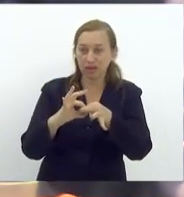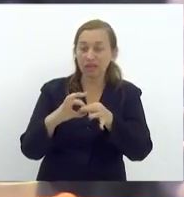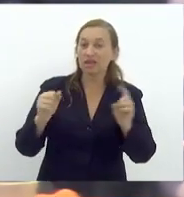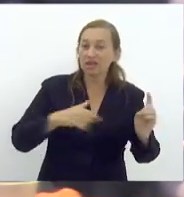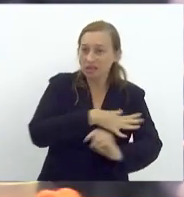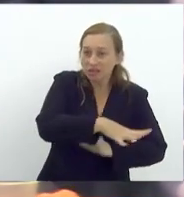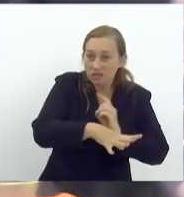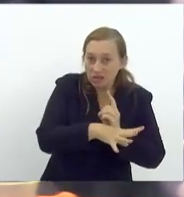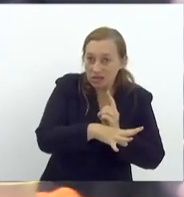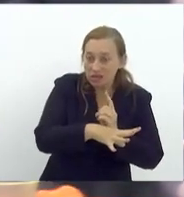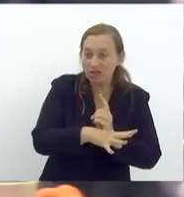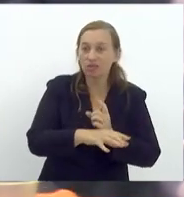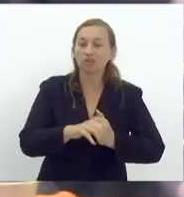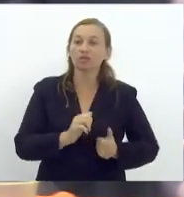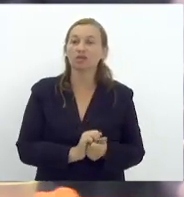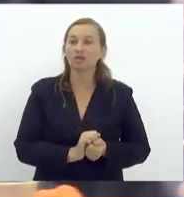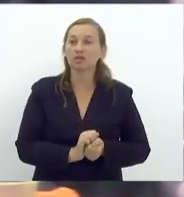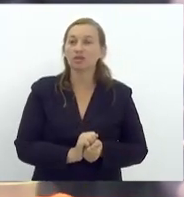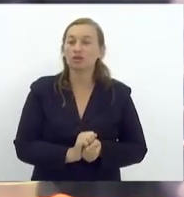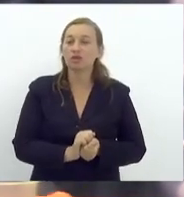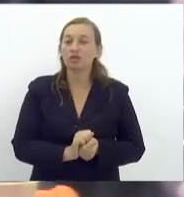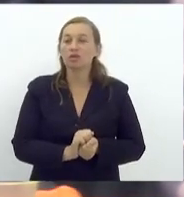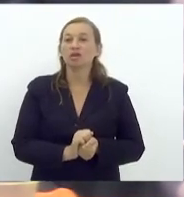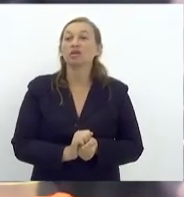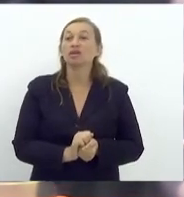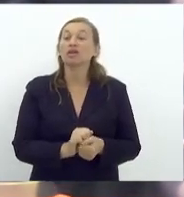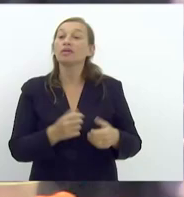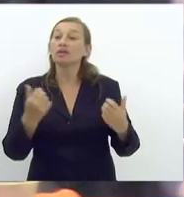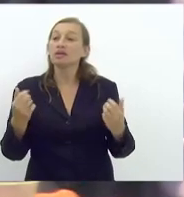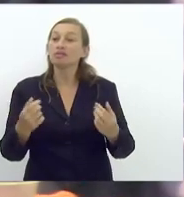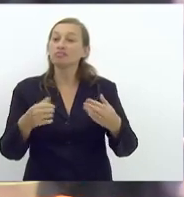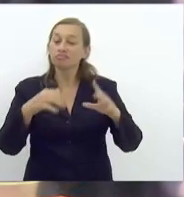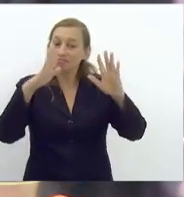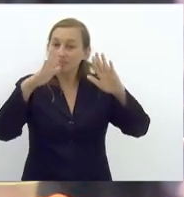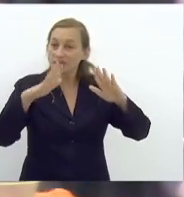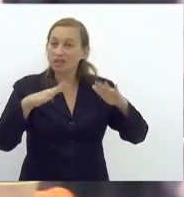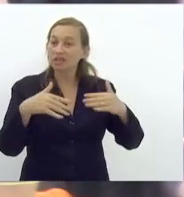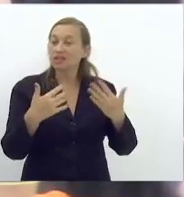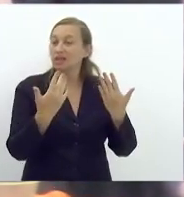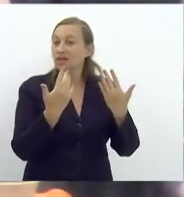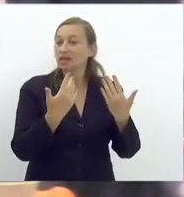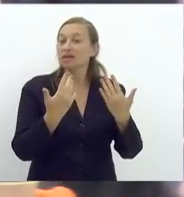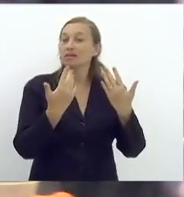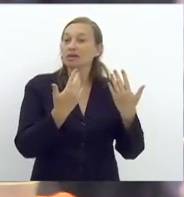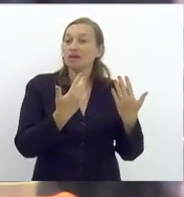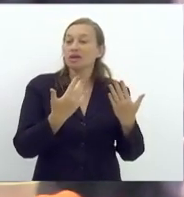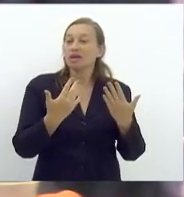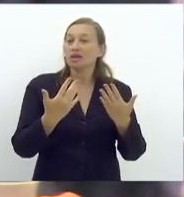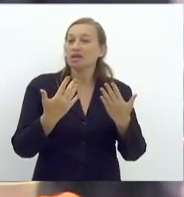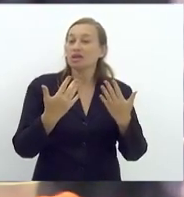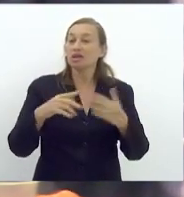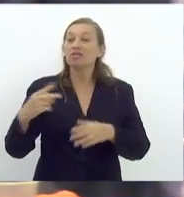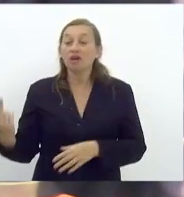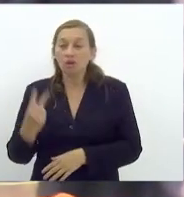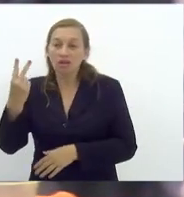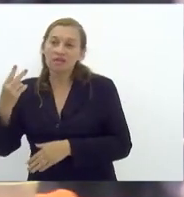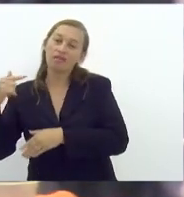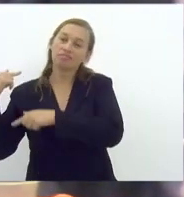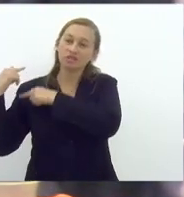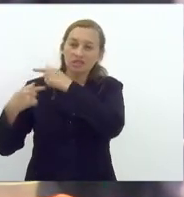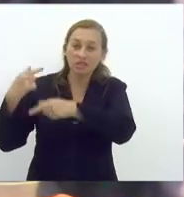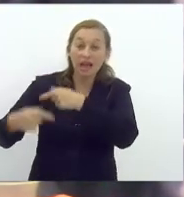sociedade entrega integração com o meio a gente tem que reverenciar Nossa ancestralidade e a gente tem que entender